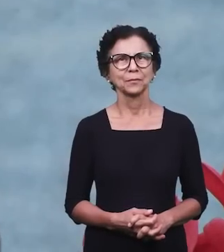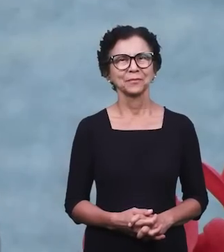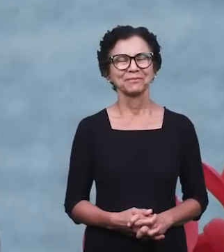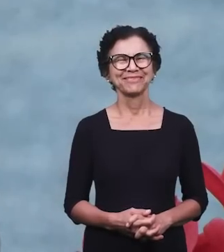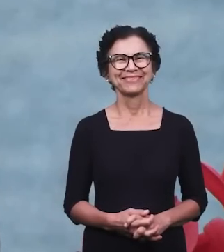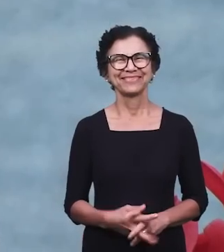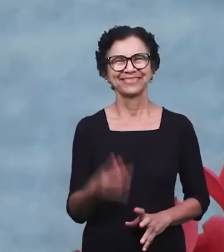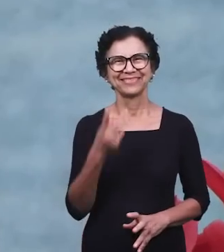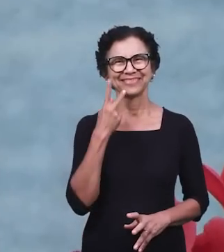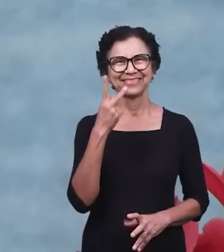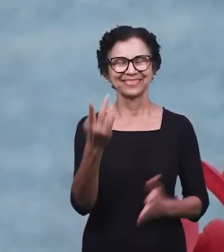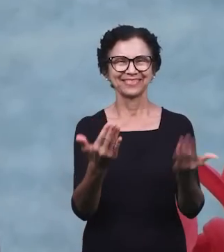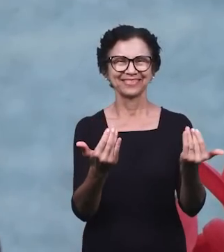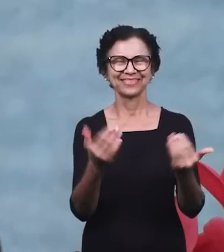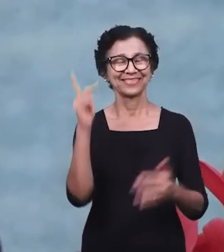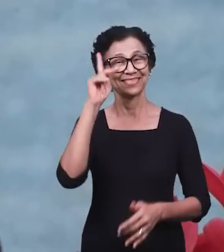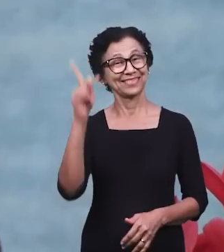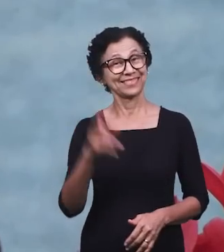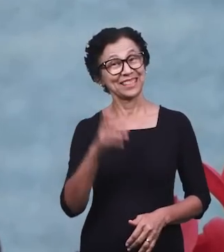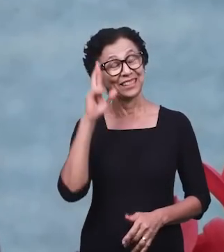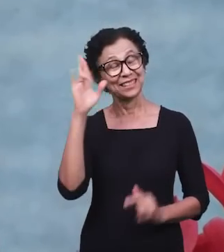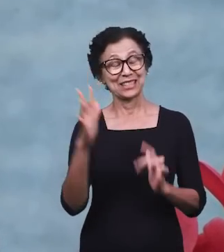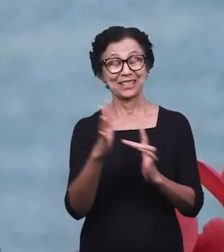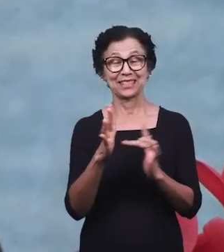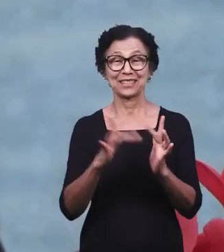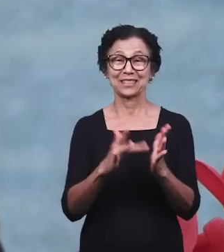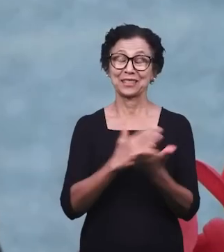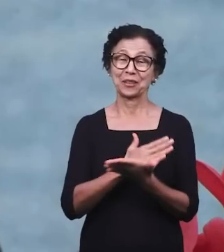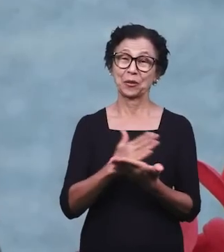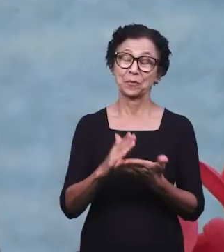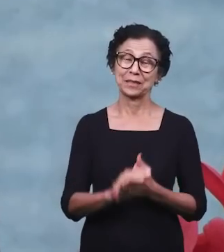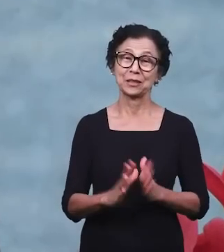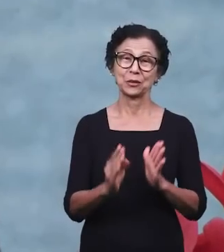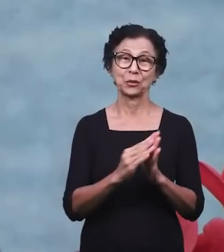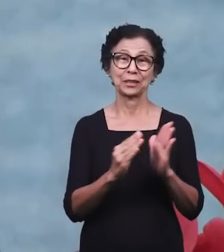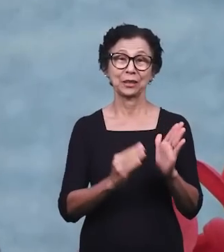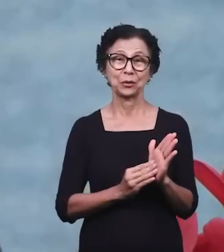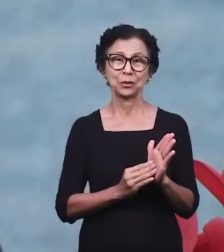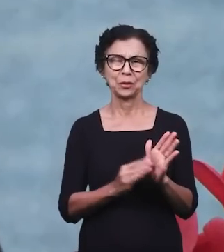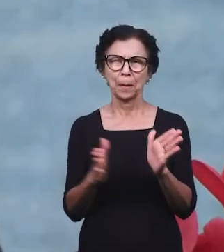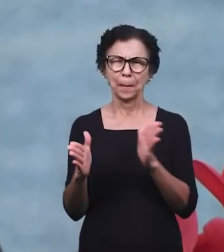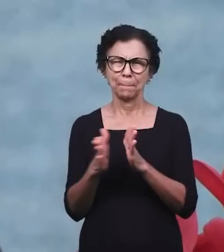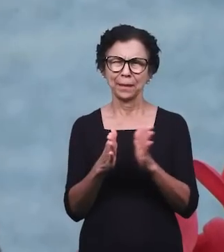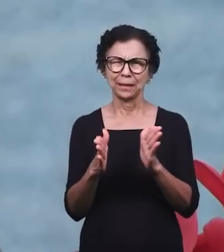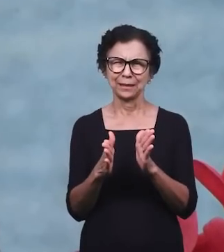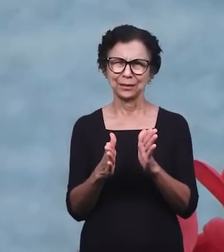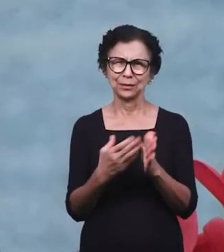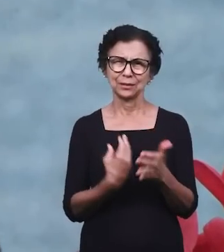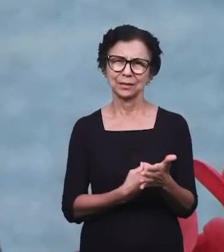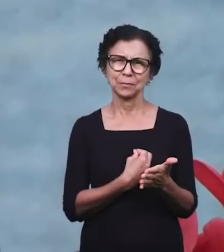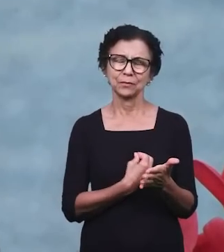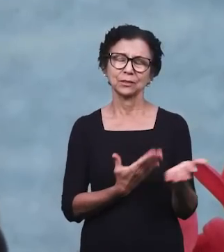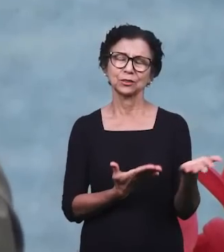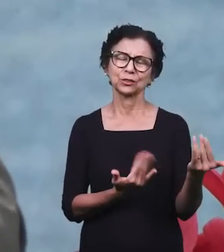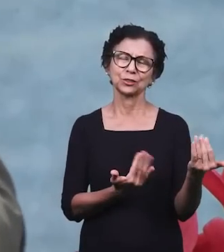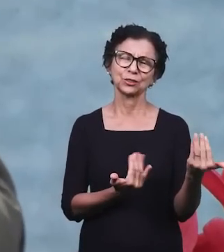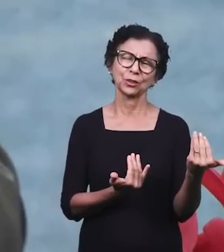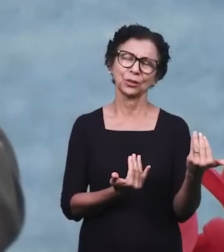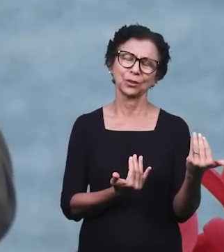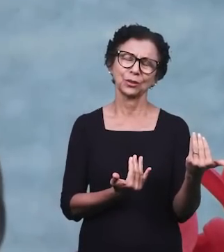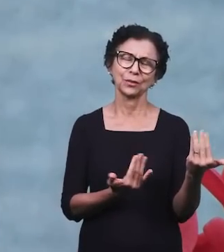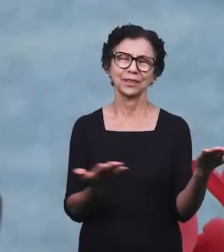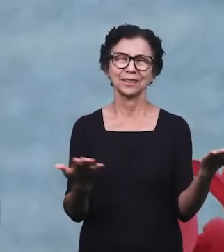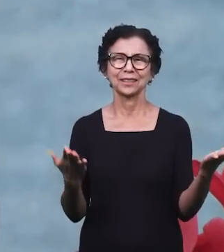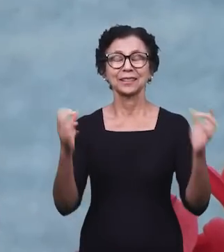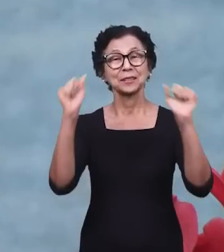Fala, jovem, a paz do Senhor Jesus. Estamos começando mais uma edição do programa Os Dias da Minha Mocidade. Esta bênção,